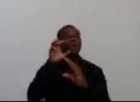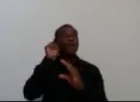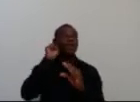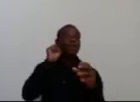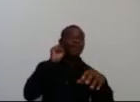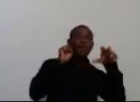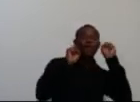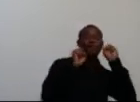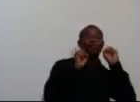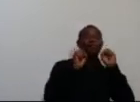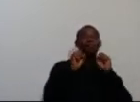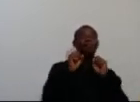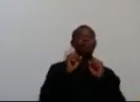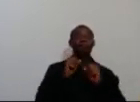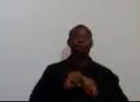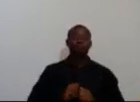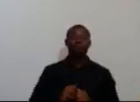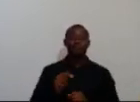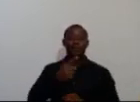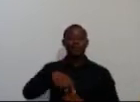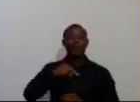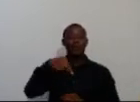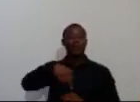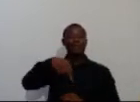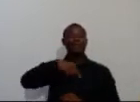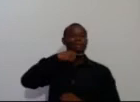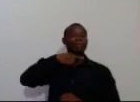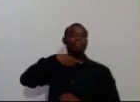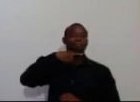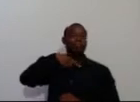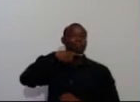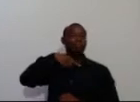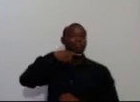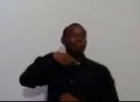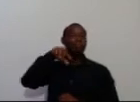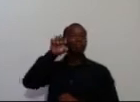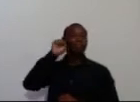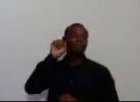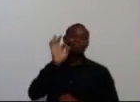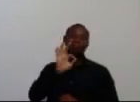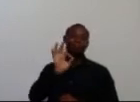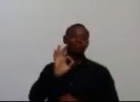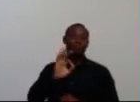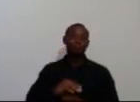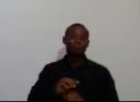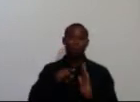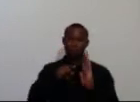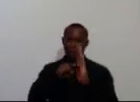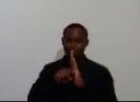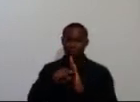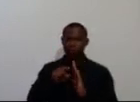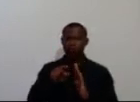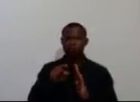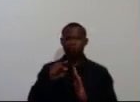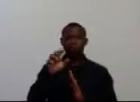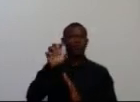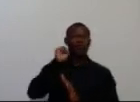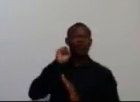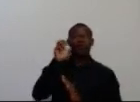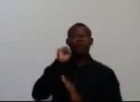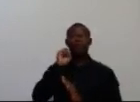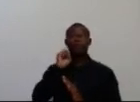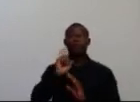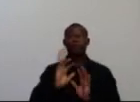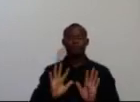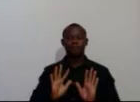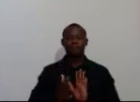Tá, eu vou ver se, eu vou perguntar você no chat, se você está nos ouvindo aí pelo chat, se você consegue nos ouvir. Ó, a